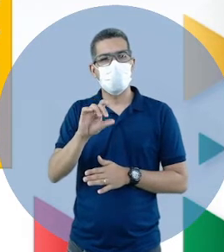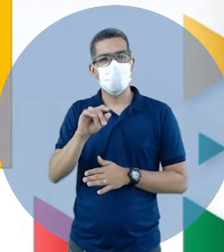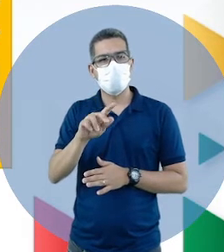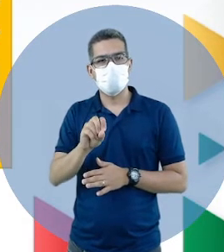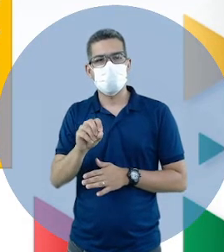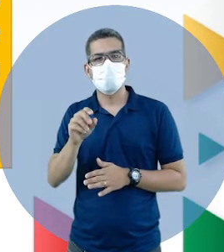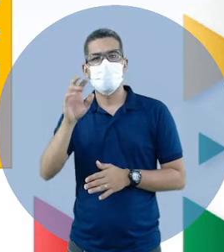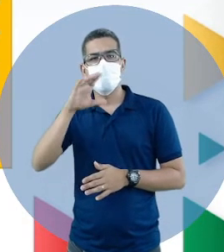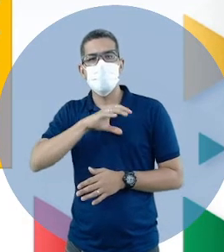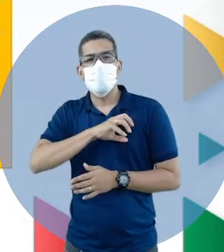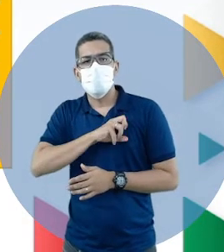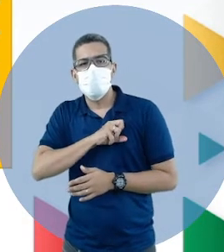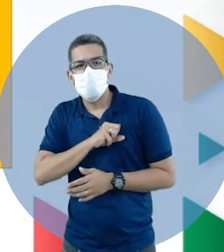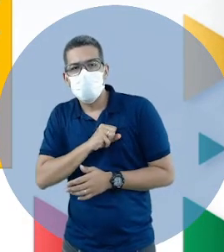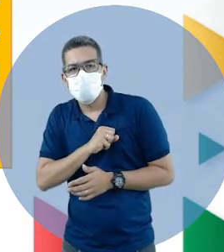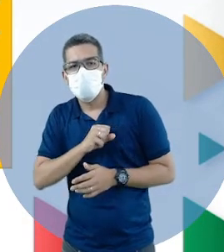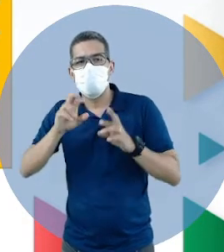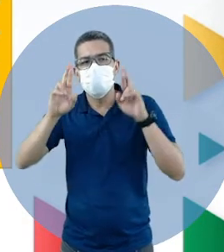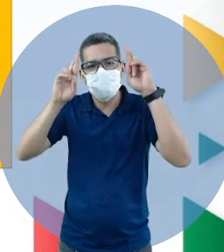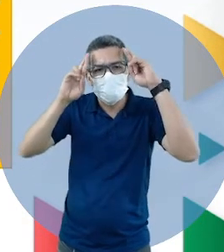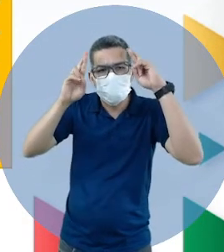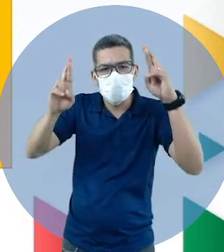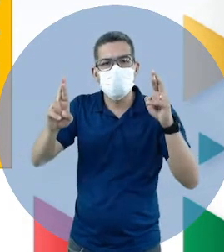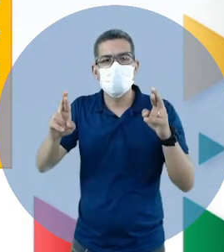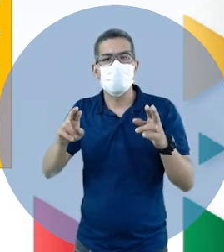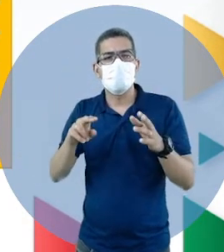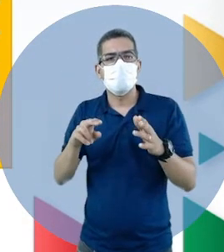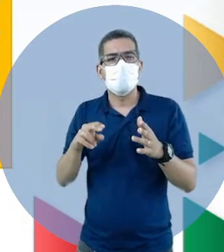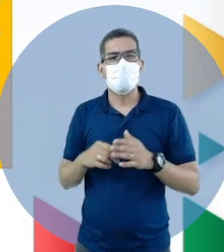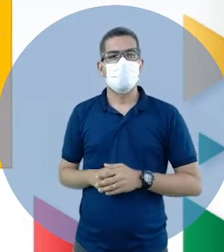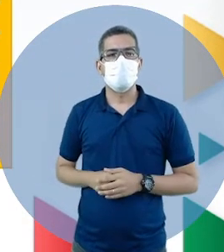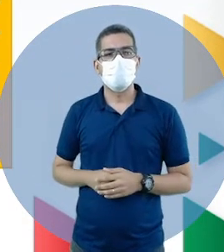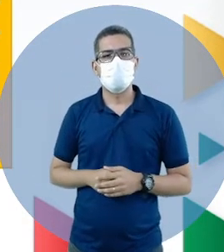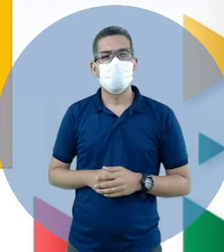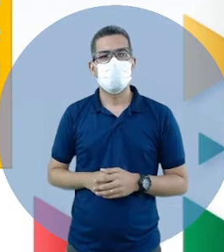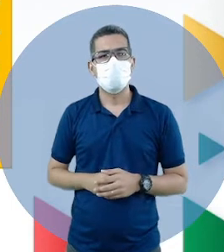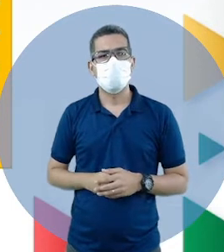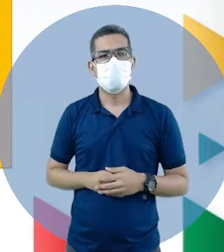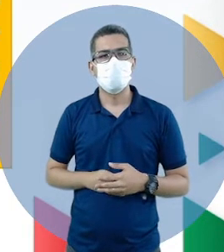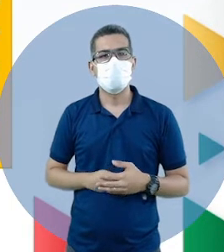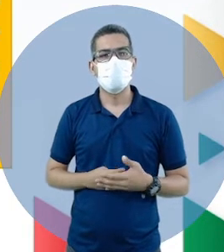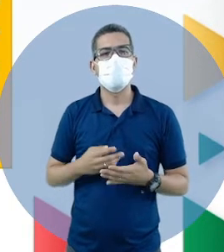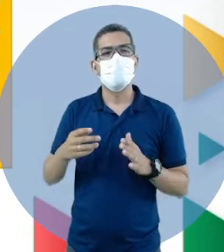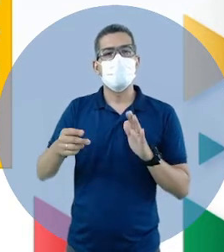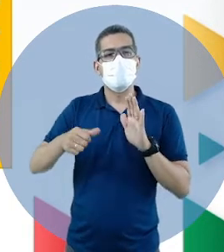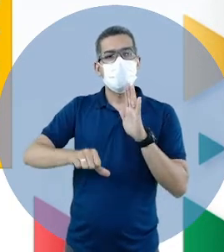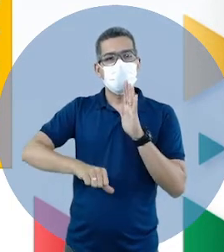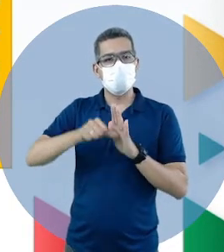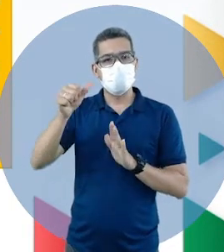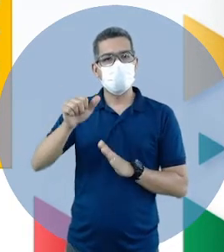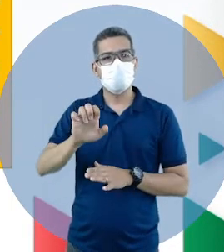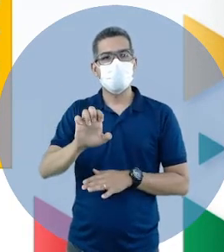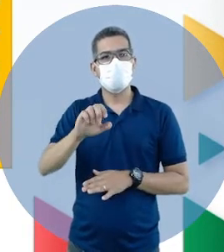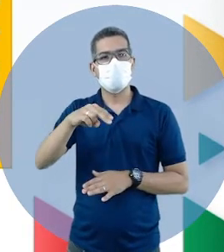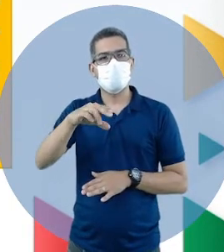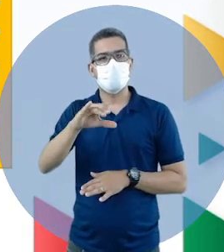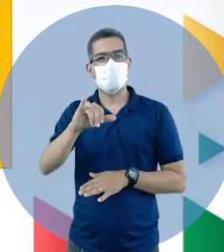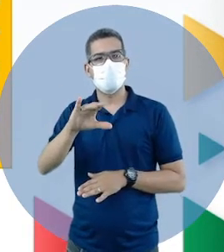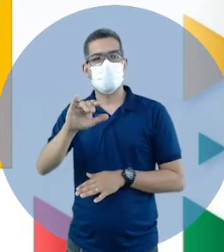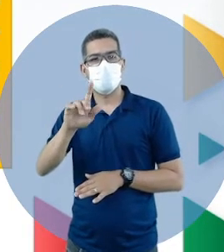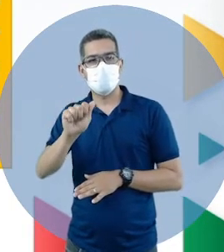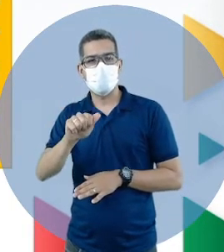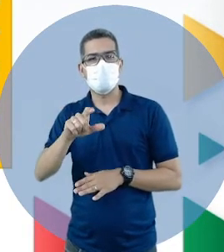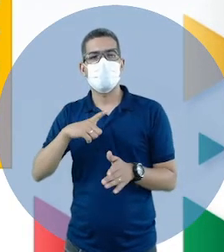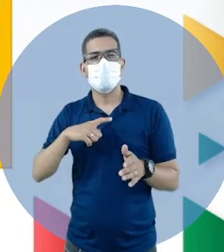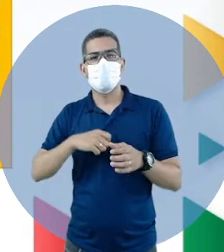ele escreveu vários textos. A sua primeira encíclica, Redentor dos Homens, de 79, explica